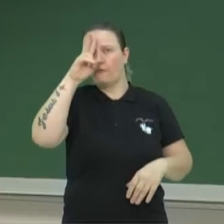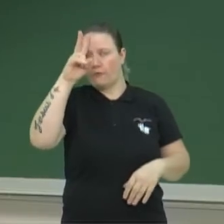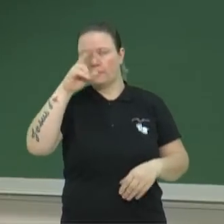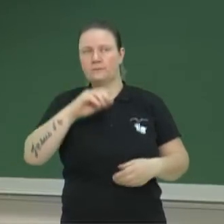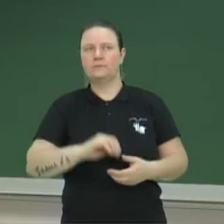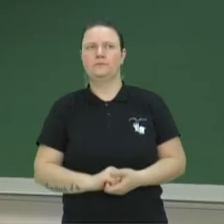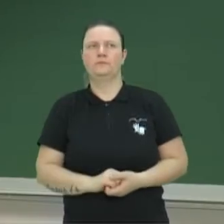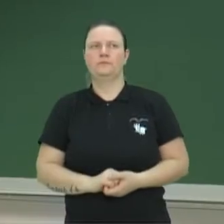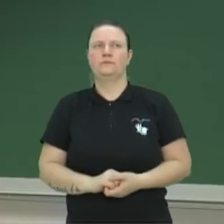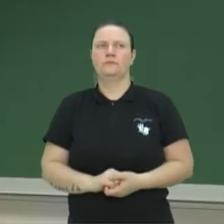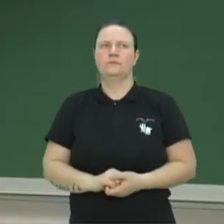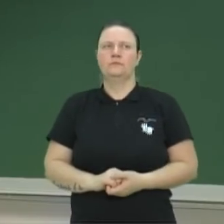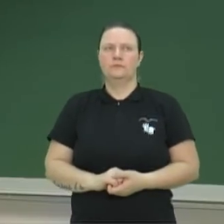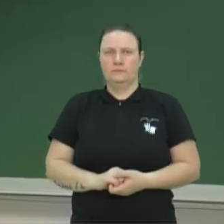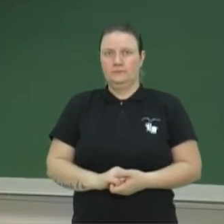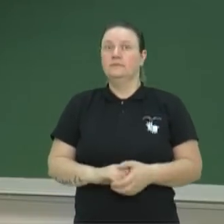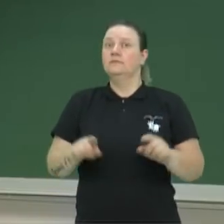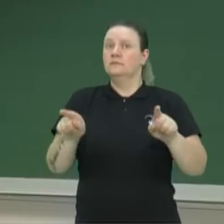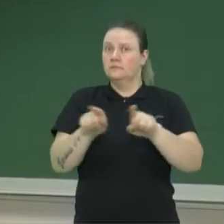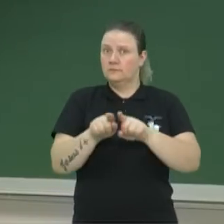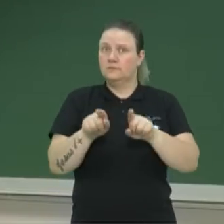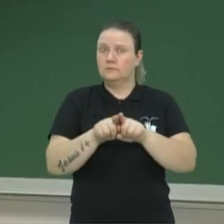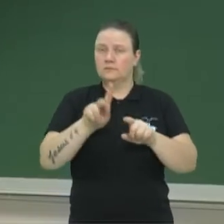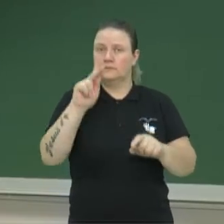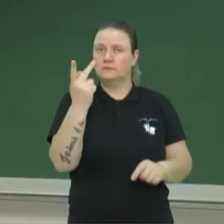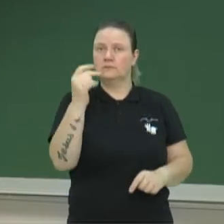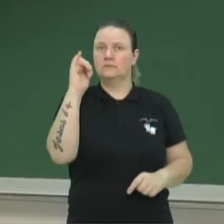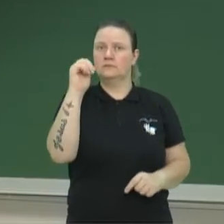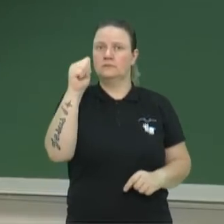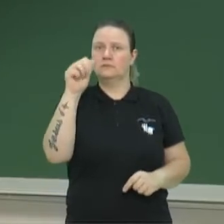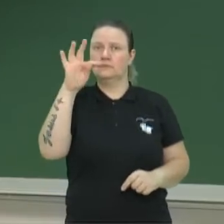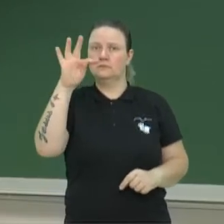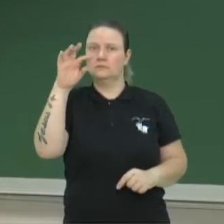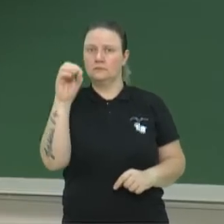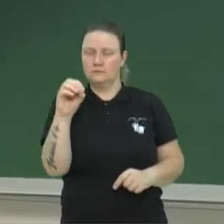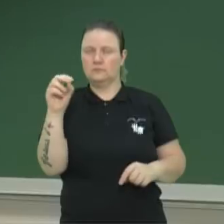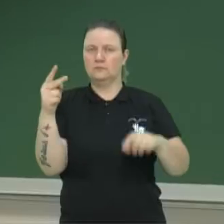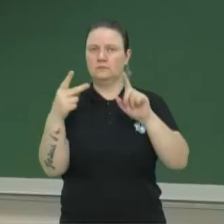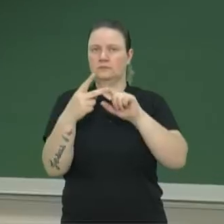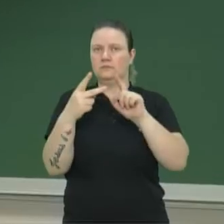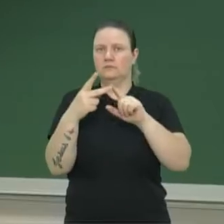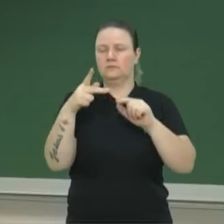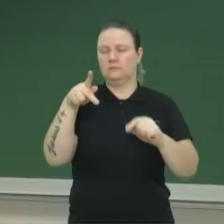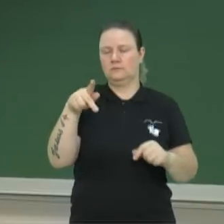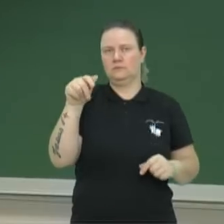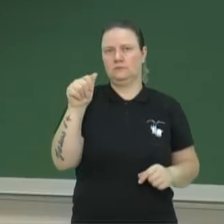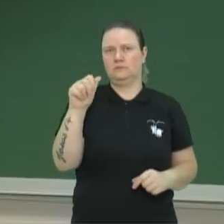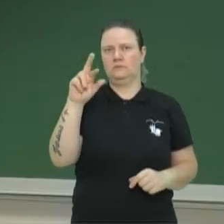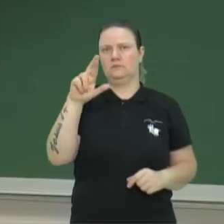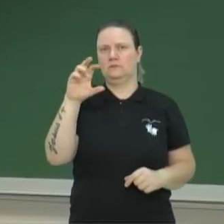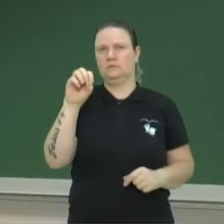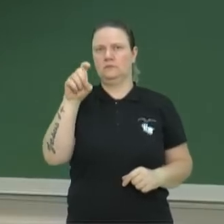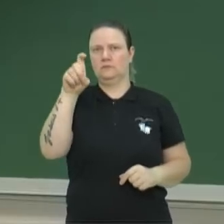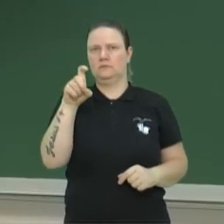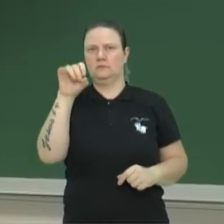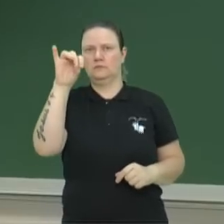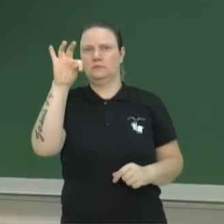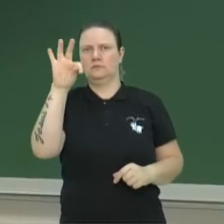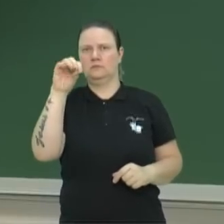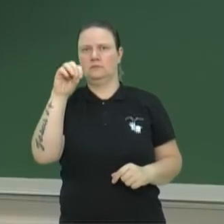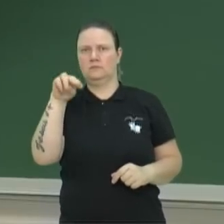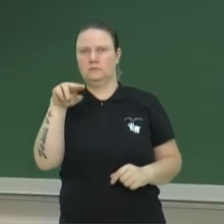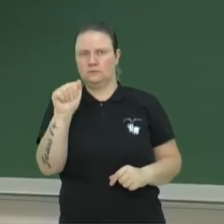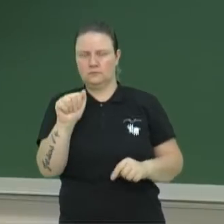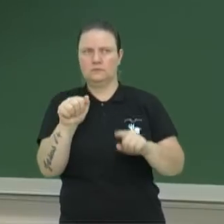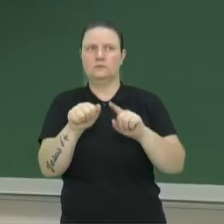antepenúltima, certo? Nesse caso, nós temos um hiato e, ao mesmo tempo, nós temos uma palavra paroxítona, certo?